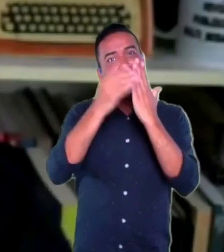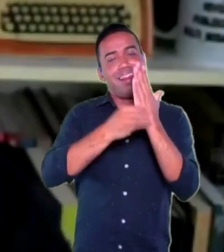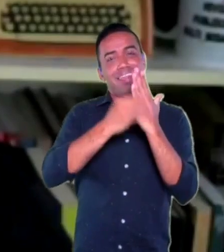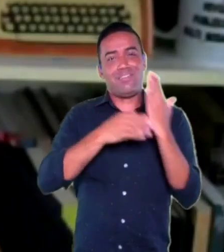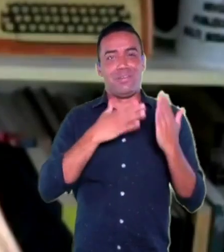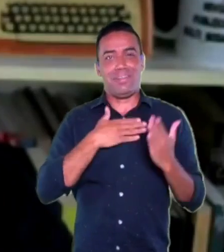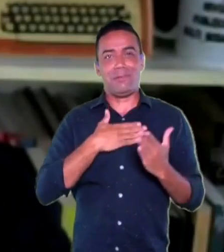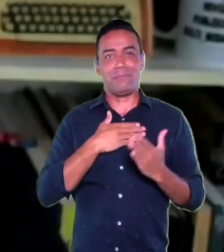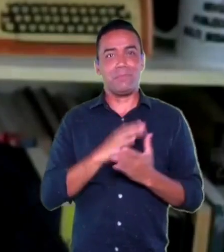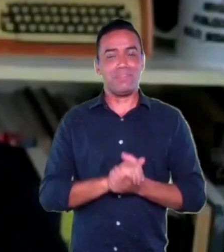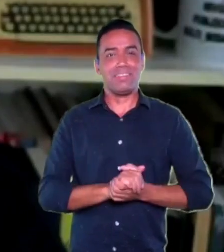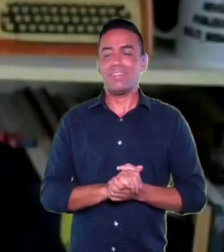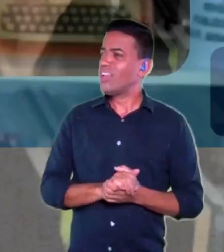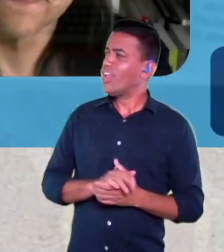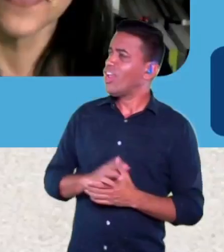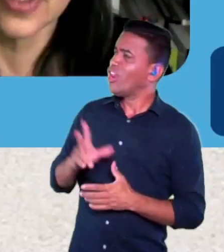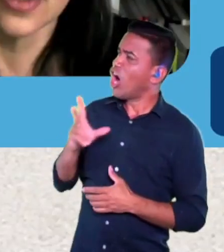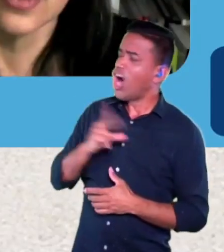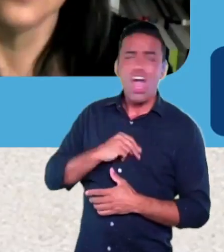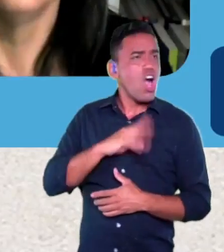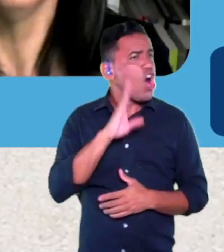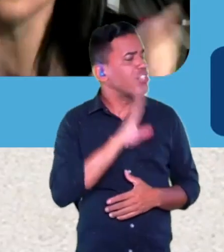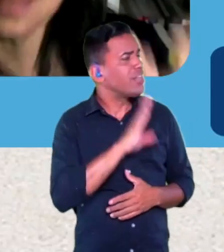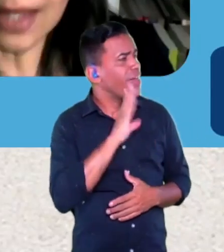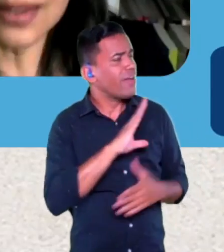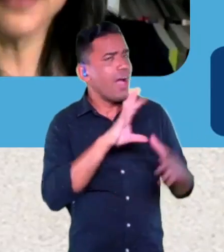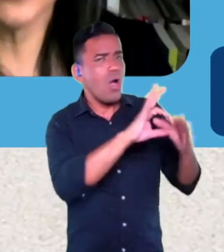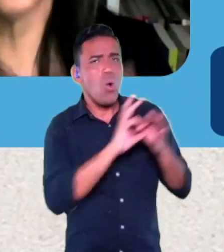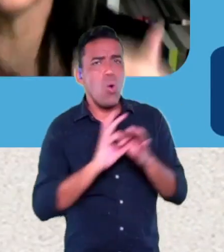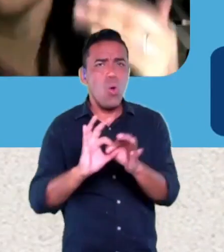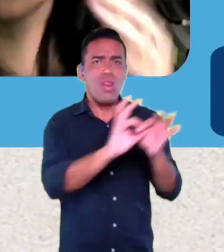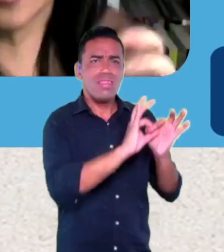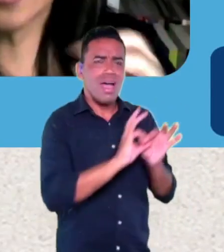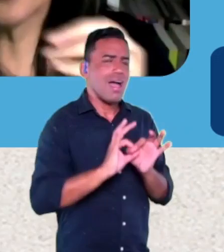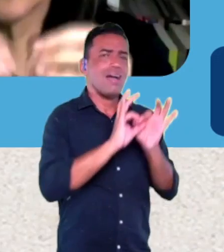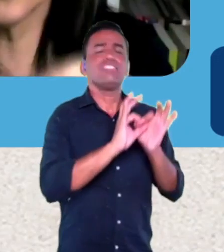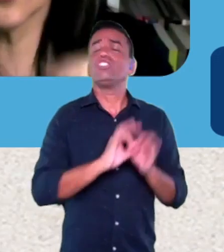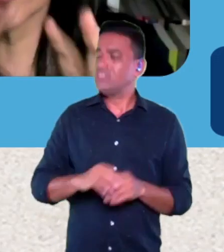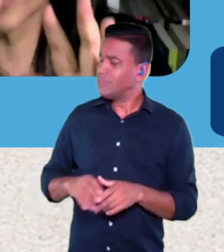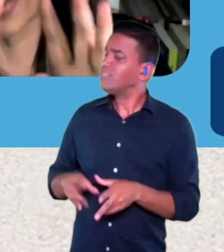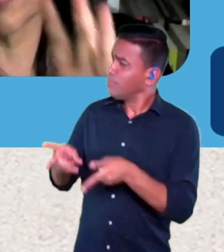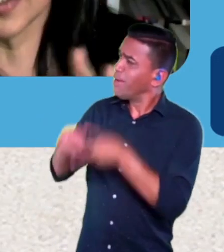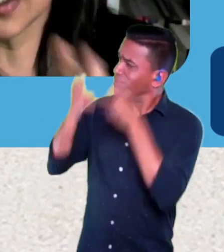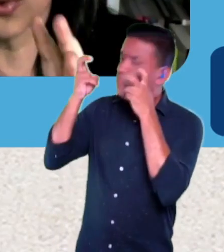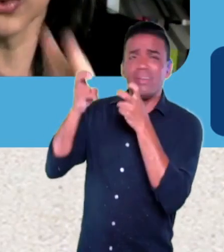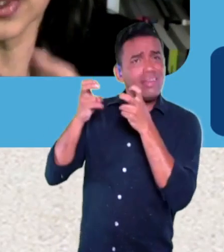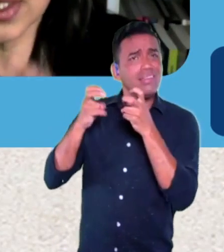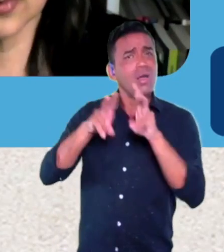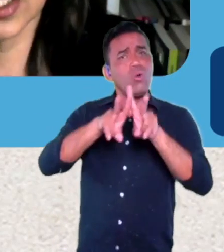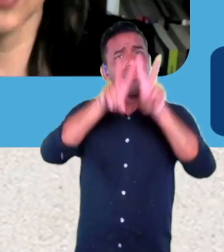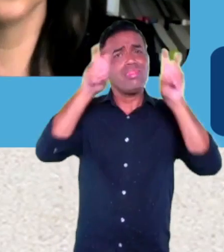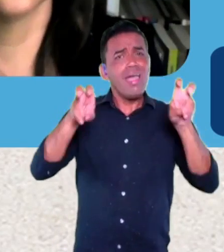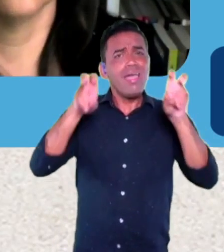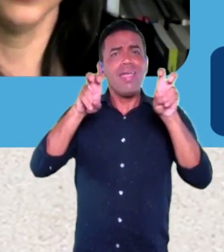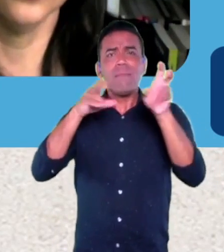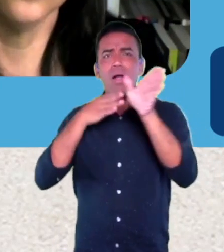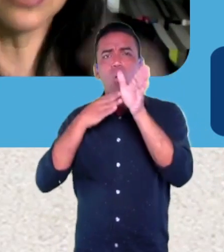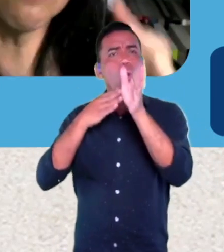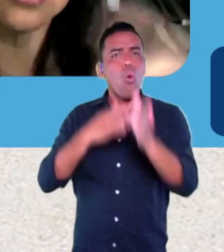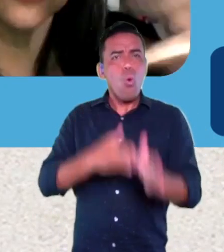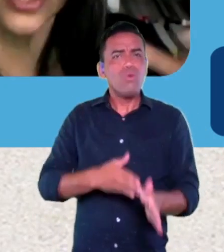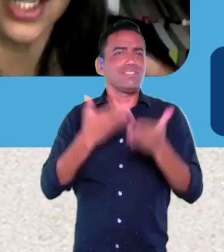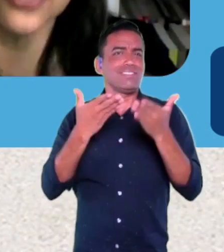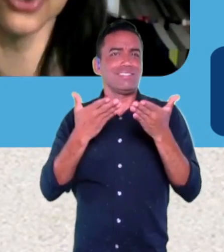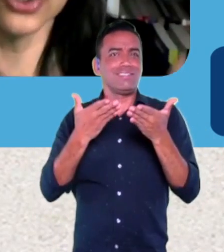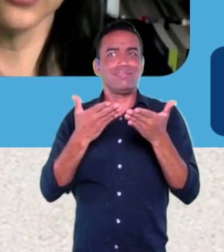notei que eu tinha... E é legal demais, porque ele traz uma unidade, né? Exatamente, eu notei que tinha um tema ali conduzindo o negócio, né? Não